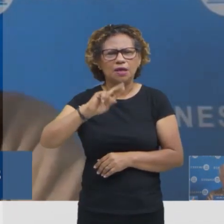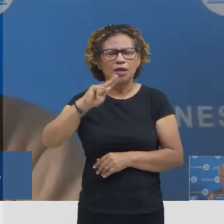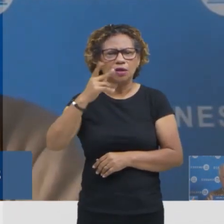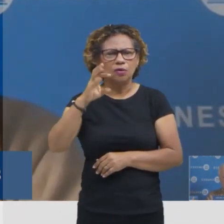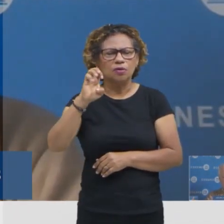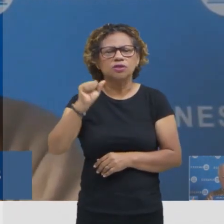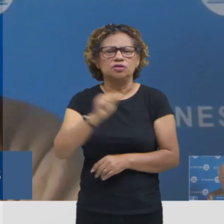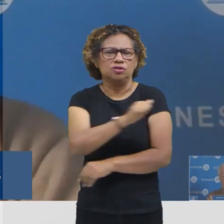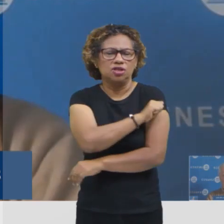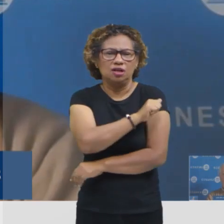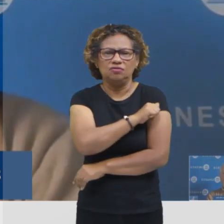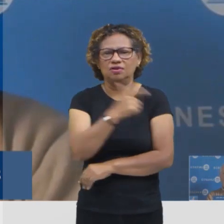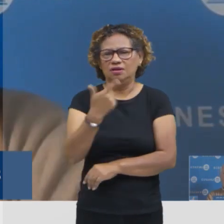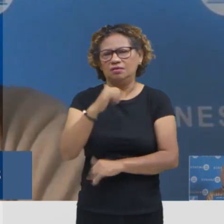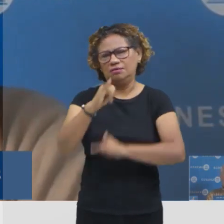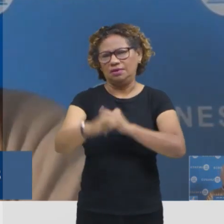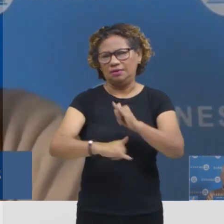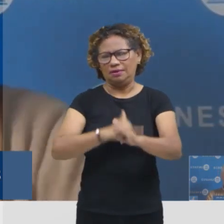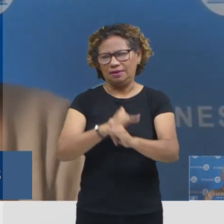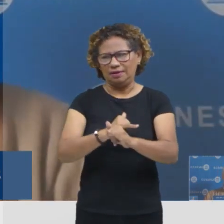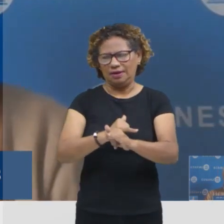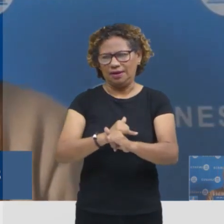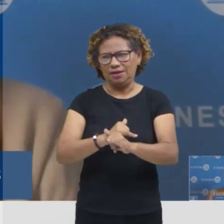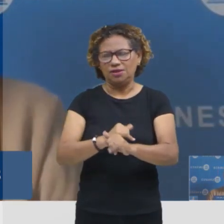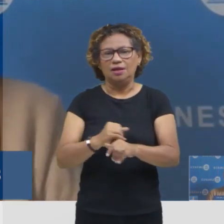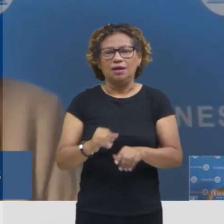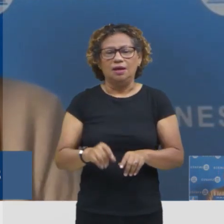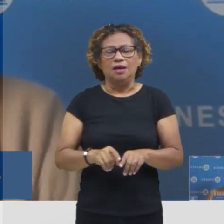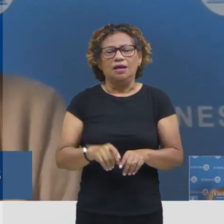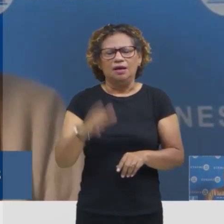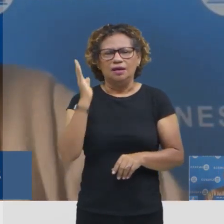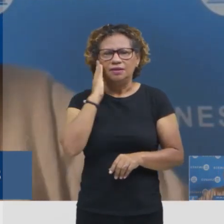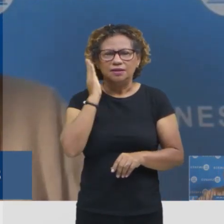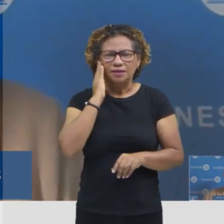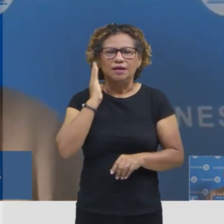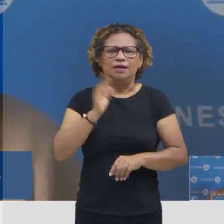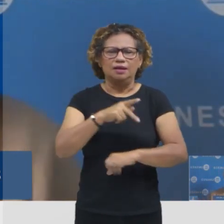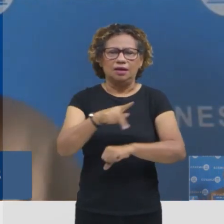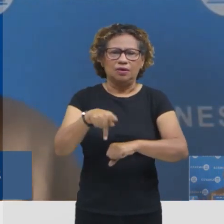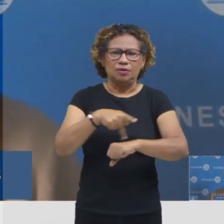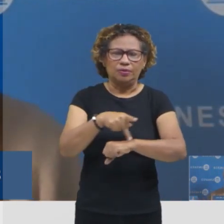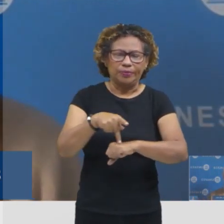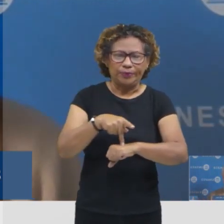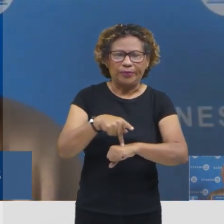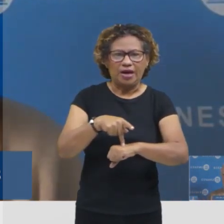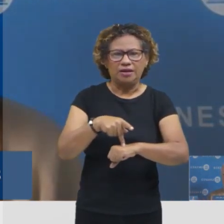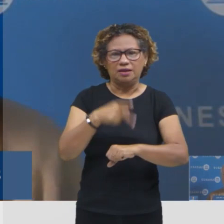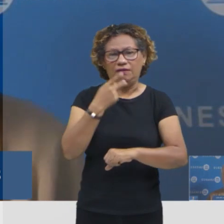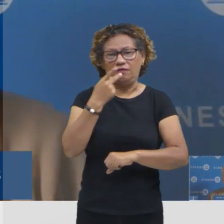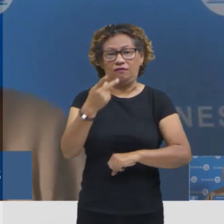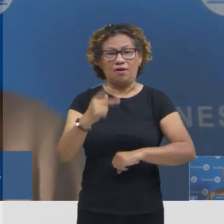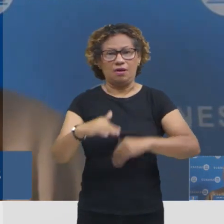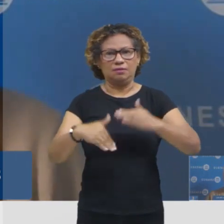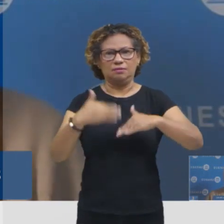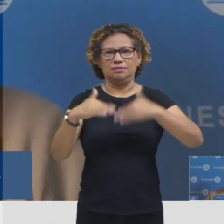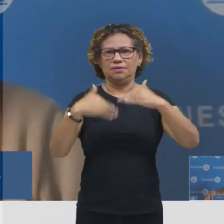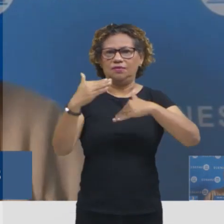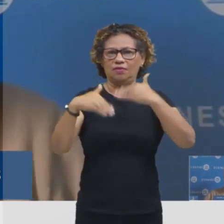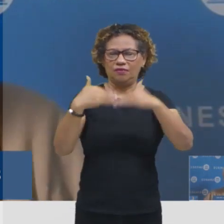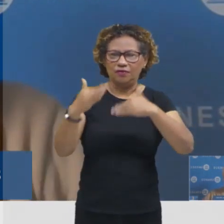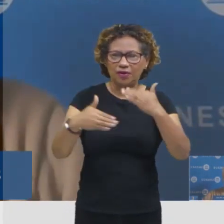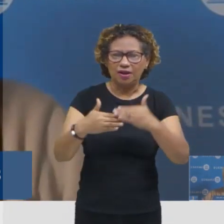que não têm acesso à internet. Mesmo em países ditos desenvolvidos, onde o